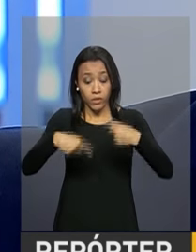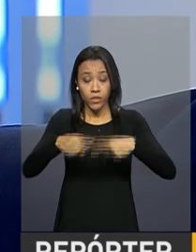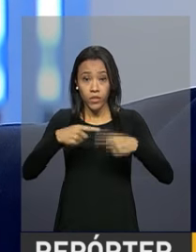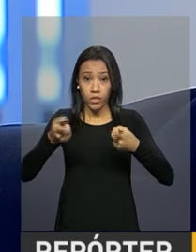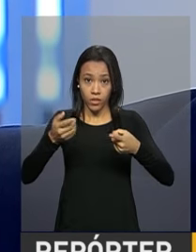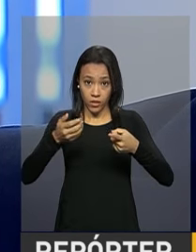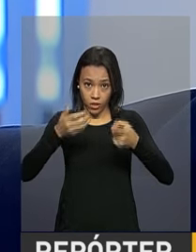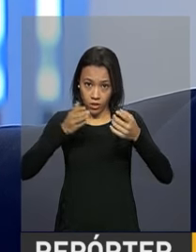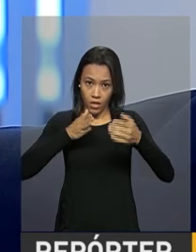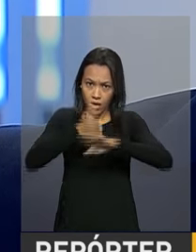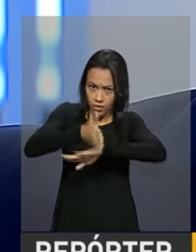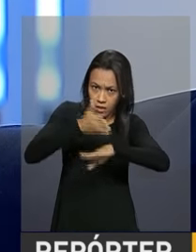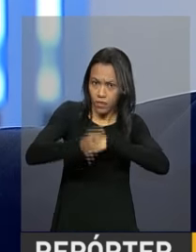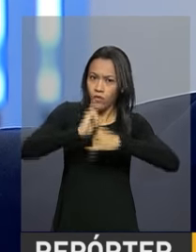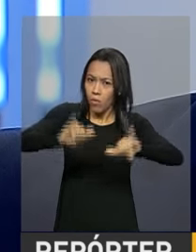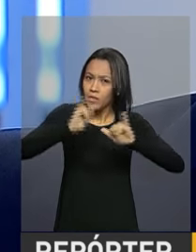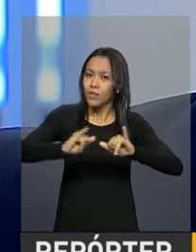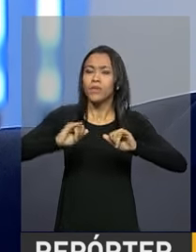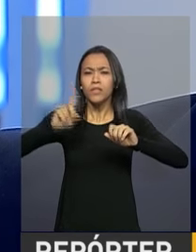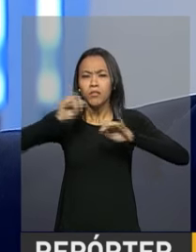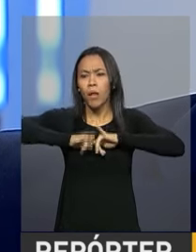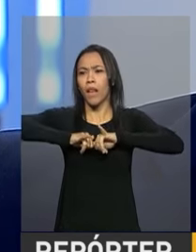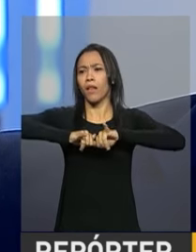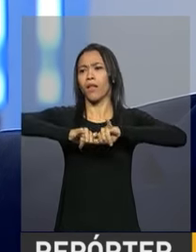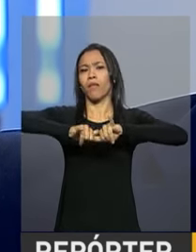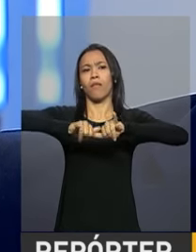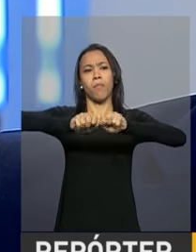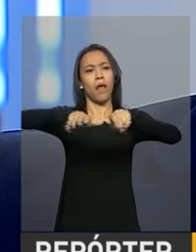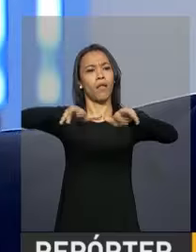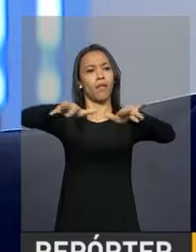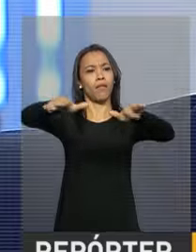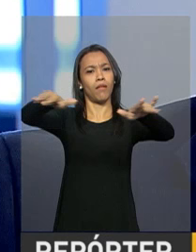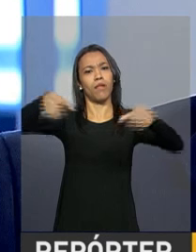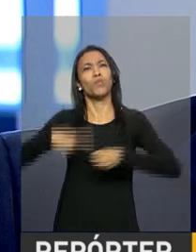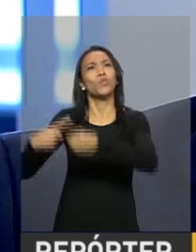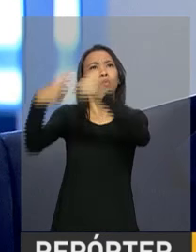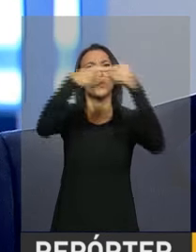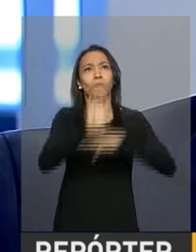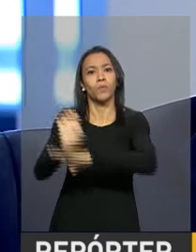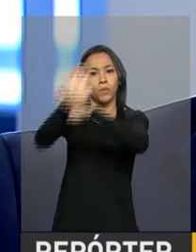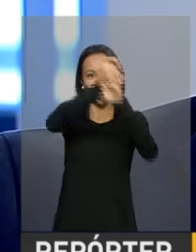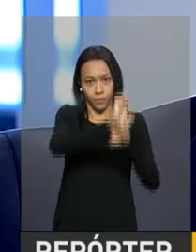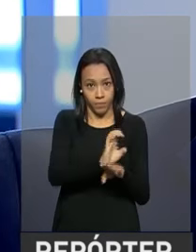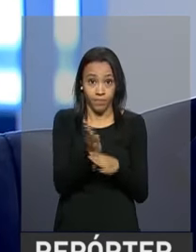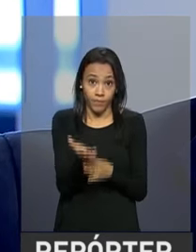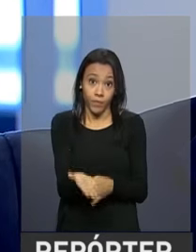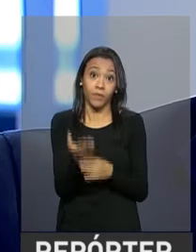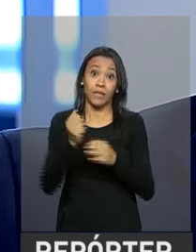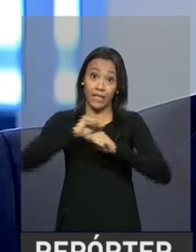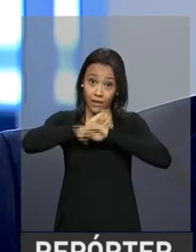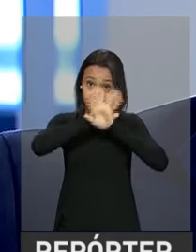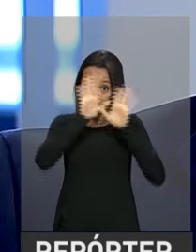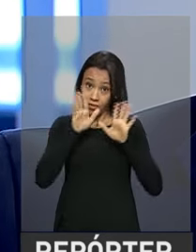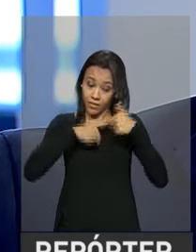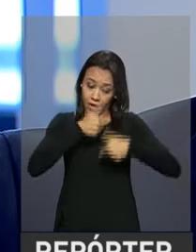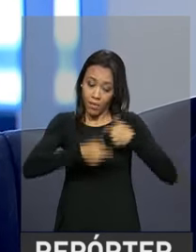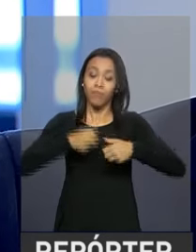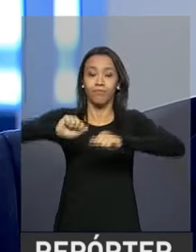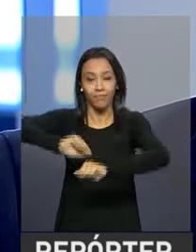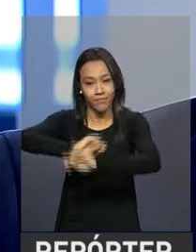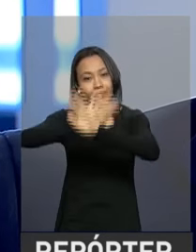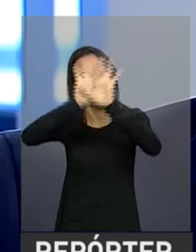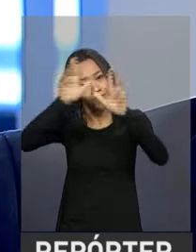informação com maior publicidade e maior alcance junto a estados e municípios a transparência gera transparência quanto mais